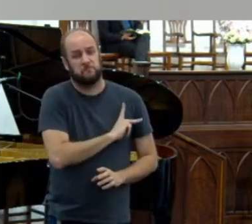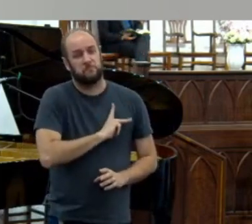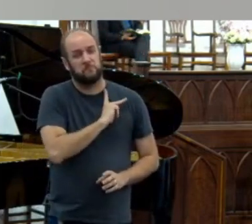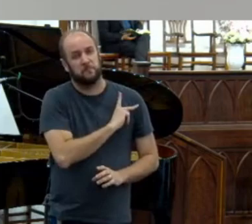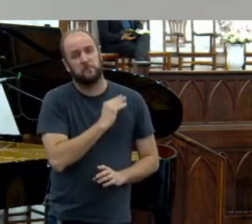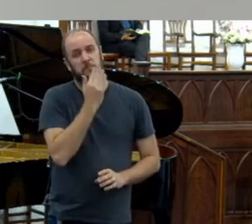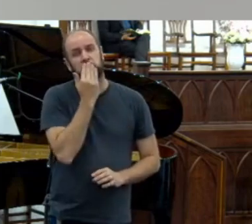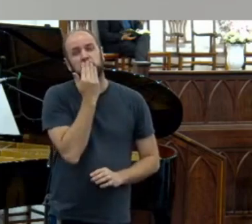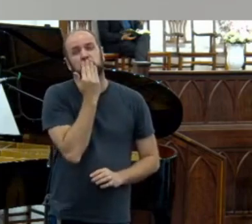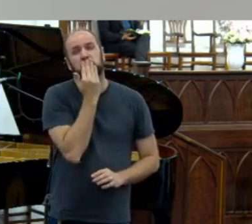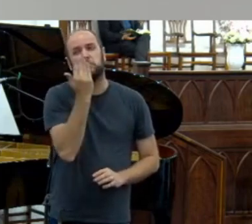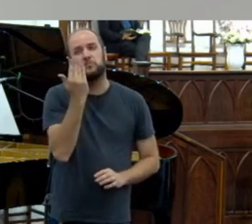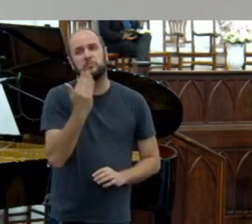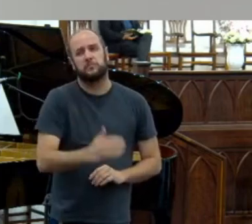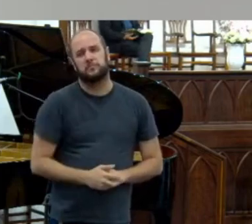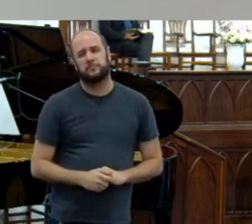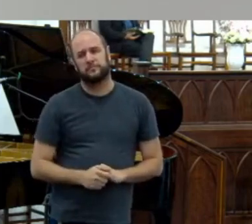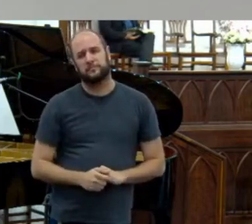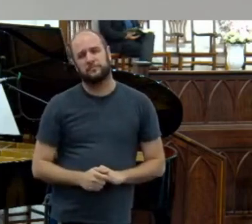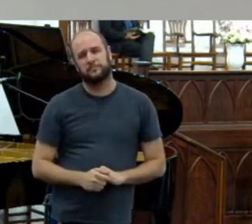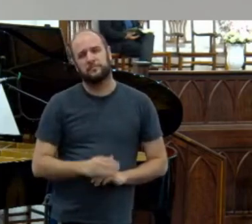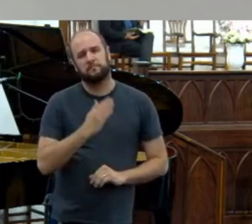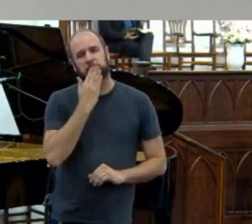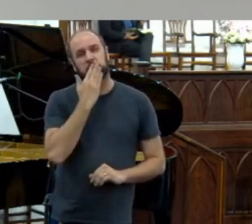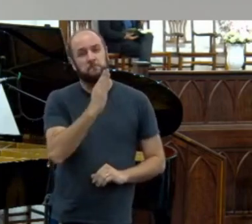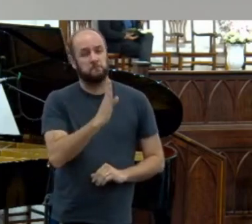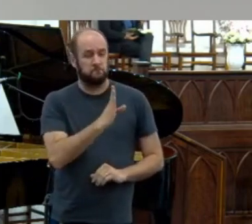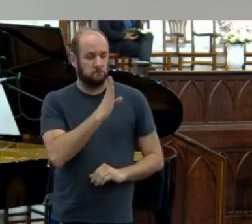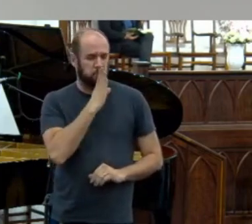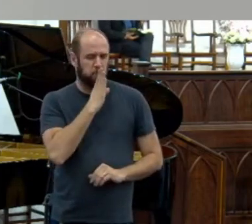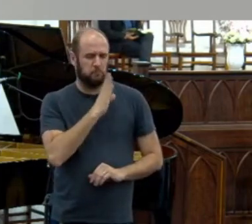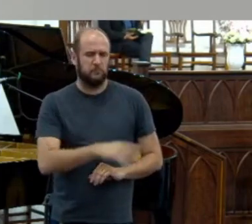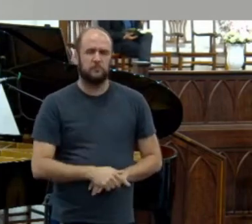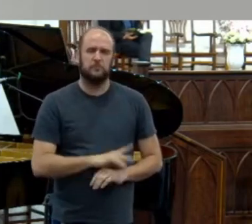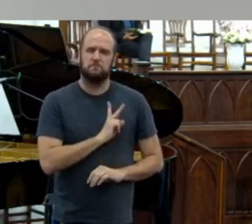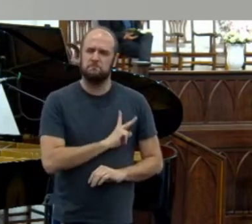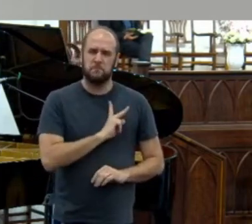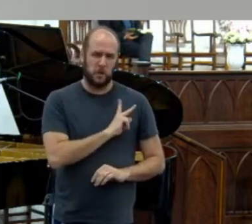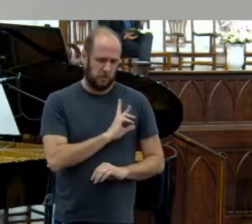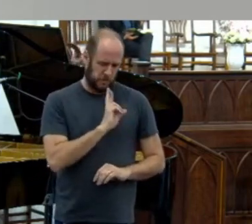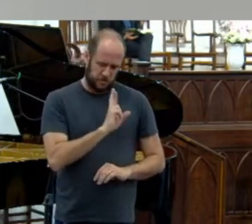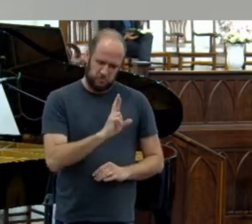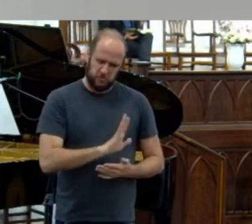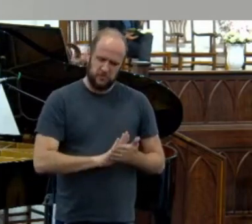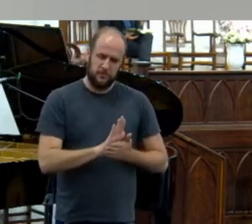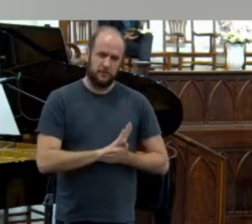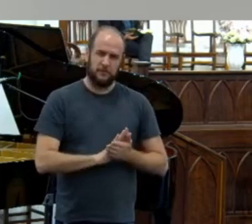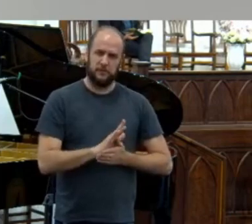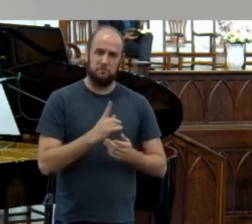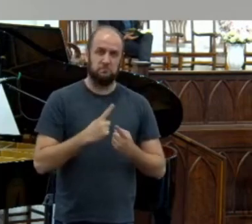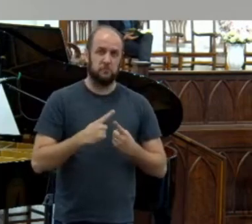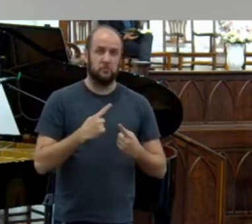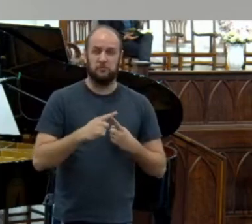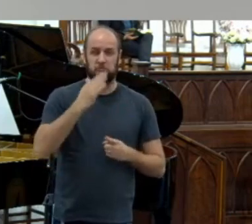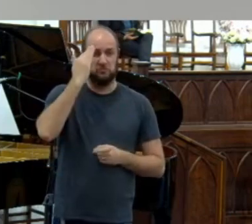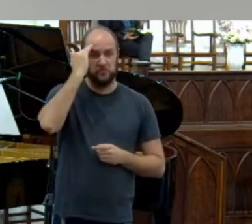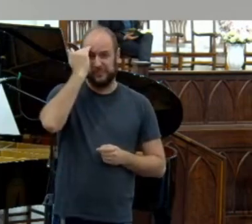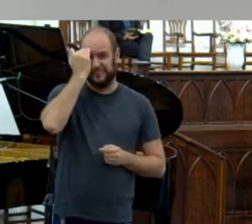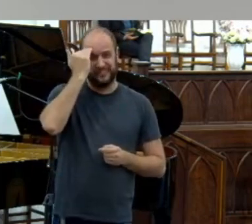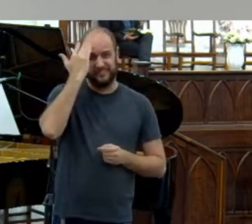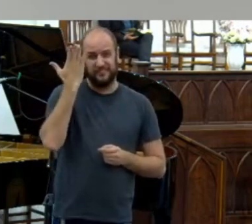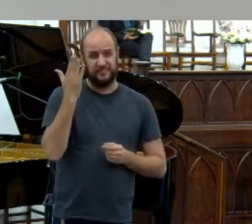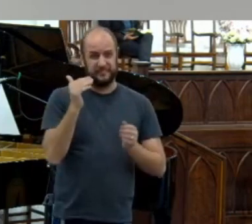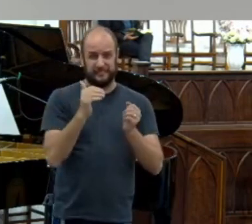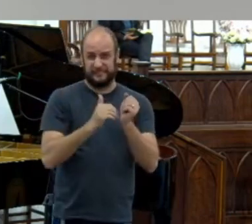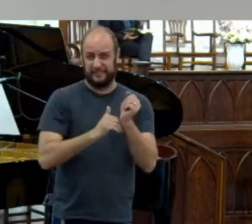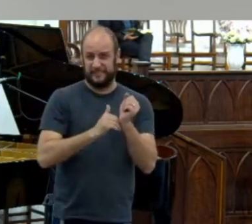apelo ao silêncio. Ele próprio não responde porque ele não entende o que é um